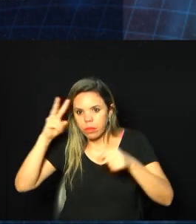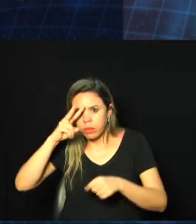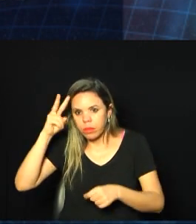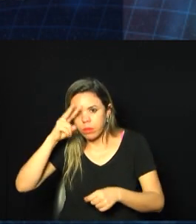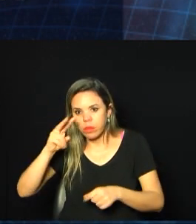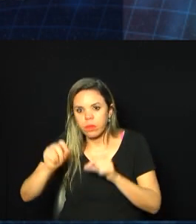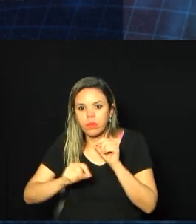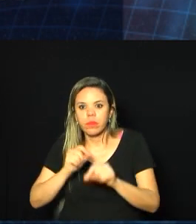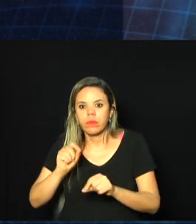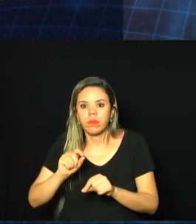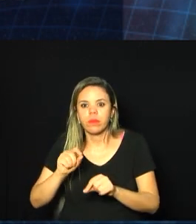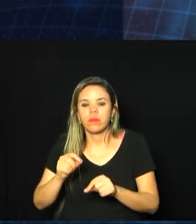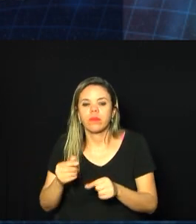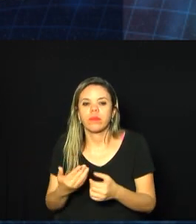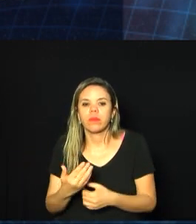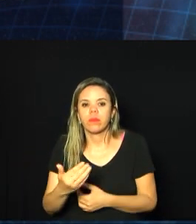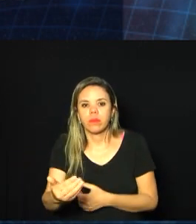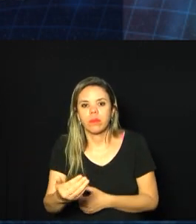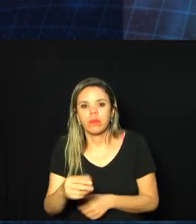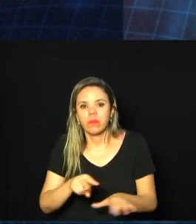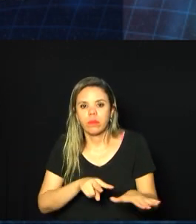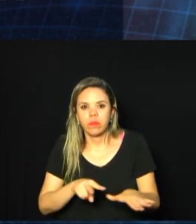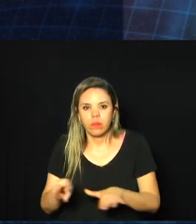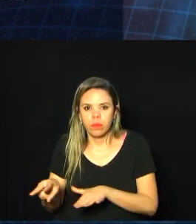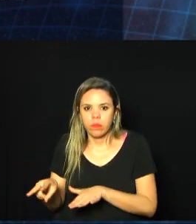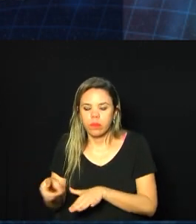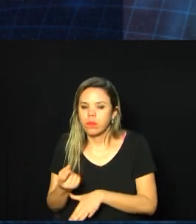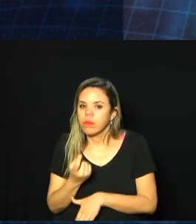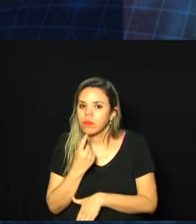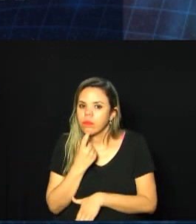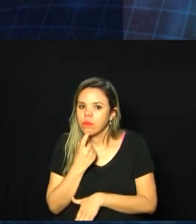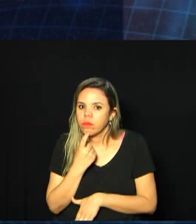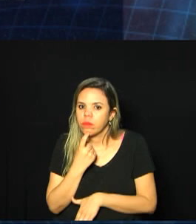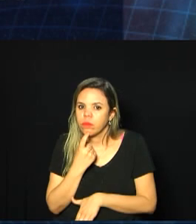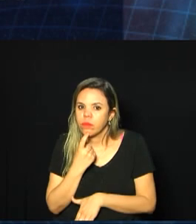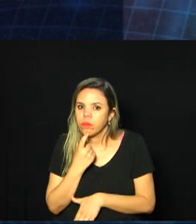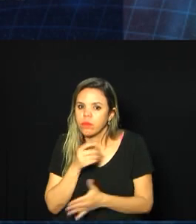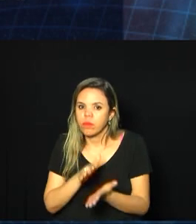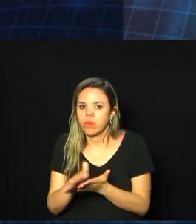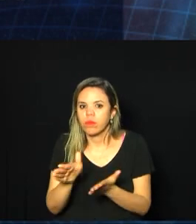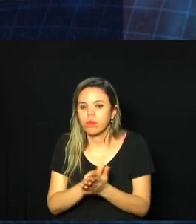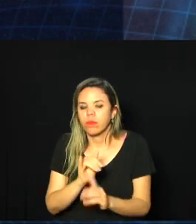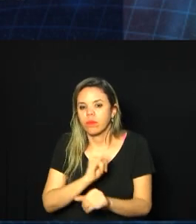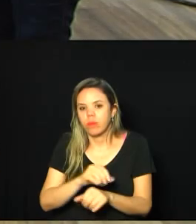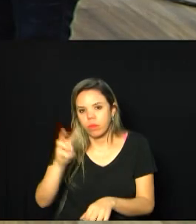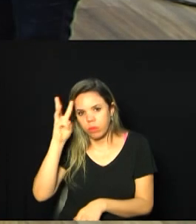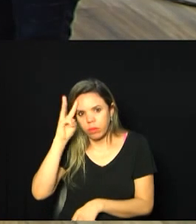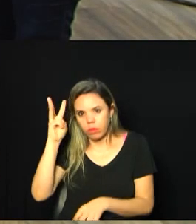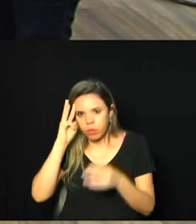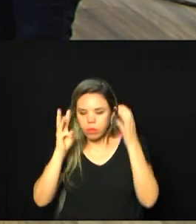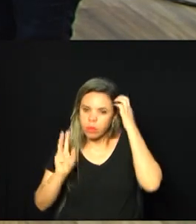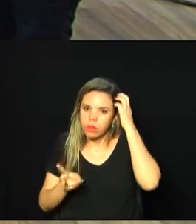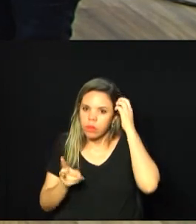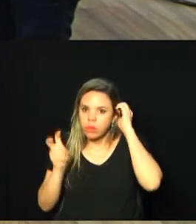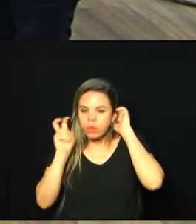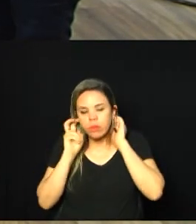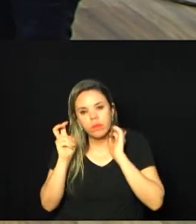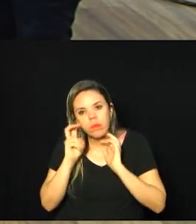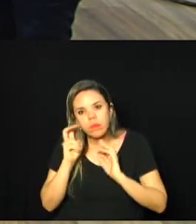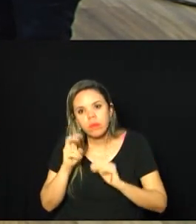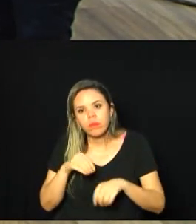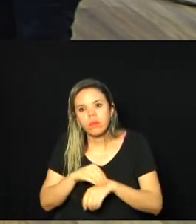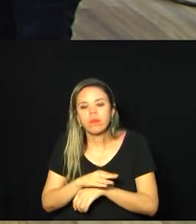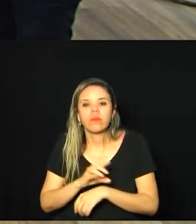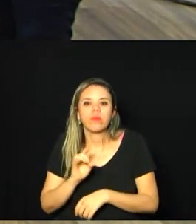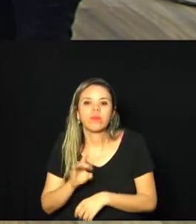Lembrando que a partir da próxima semana, Campinas vai emitir um boletim toda terça e toda quinta. Então, a gente vai